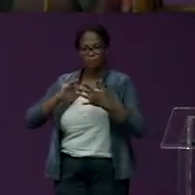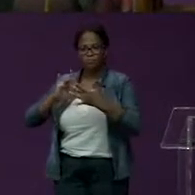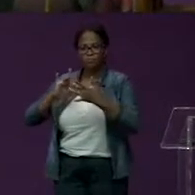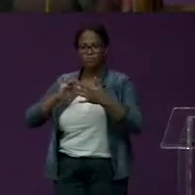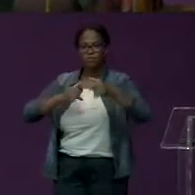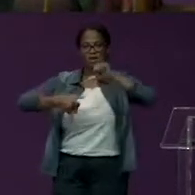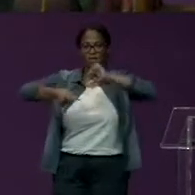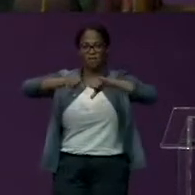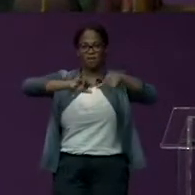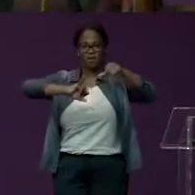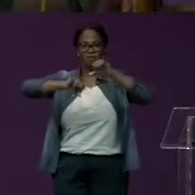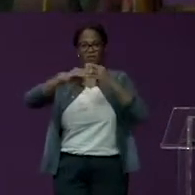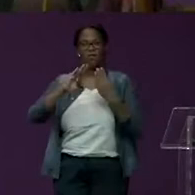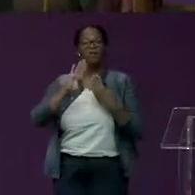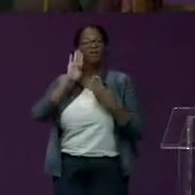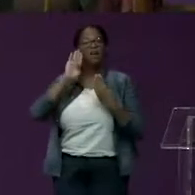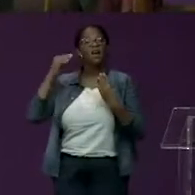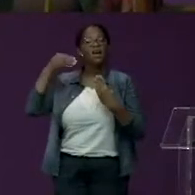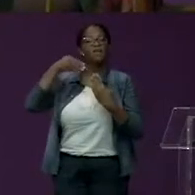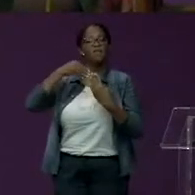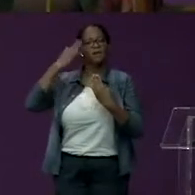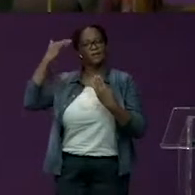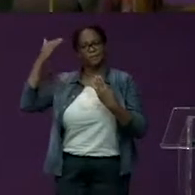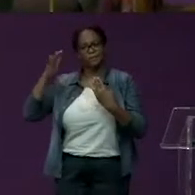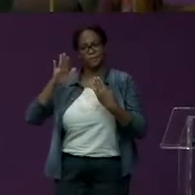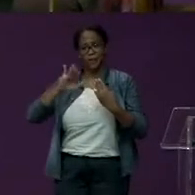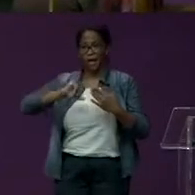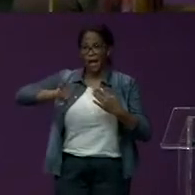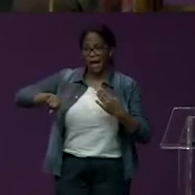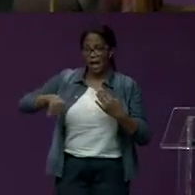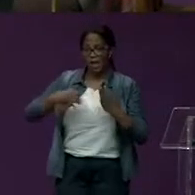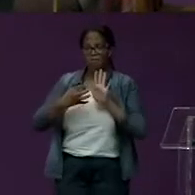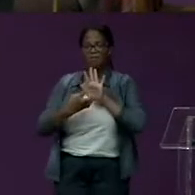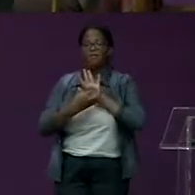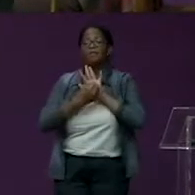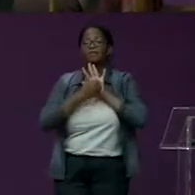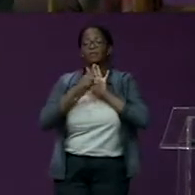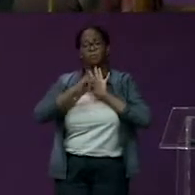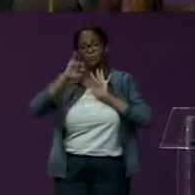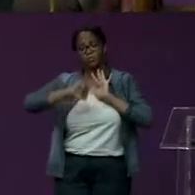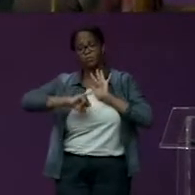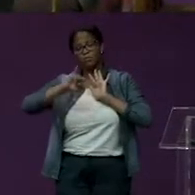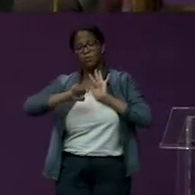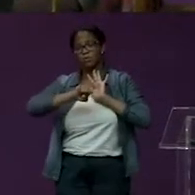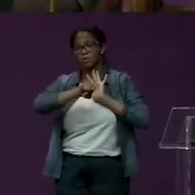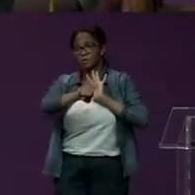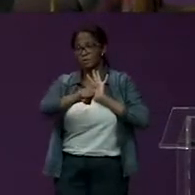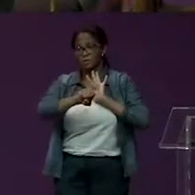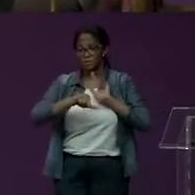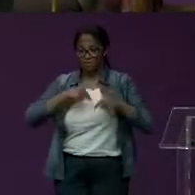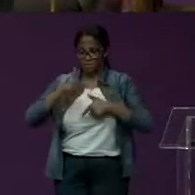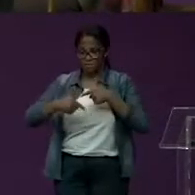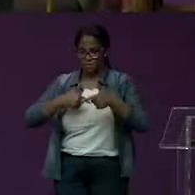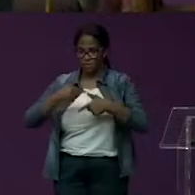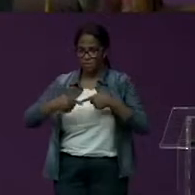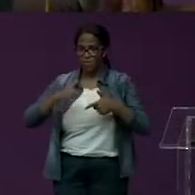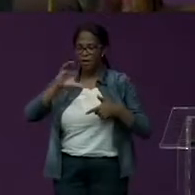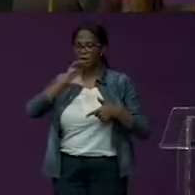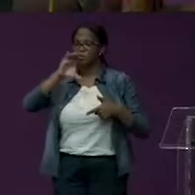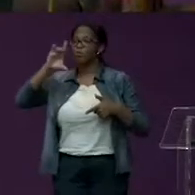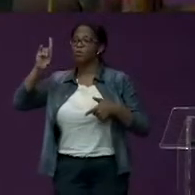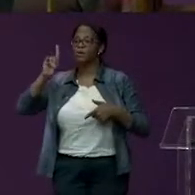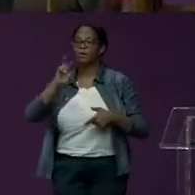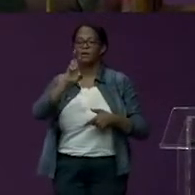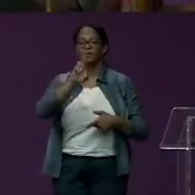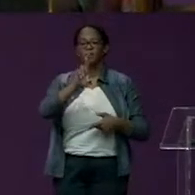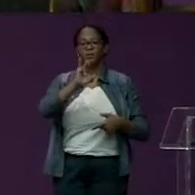na foto, e aproveito com isso para registrar a importância desse trabalho coordenado pelo Rivaldo,